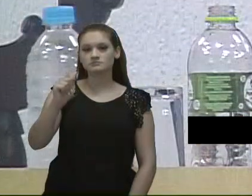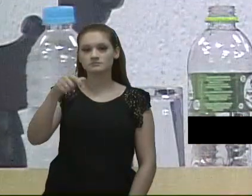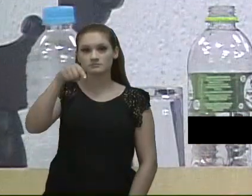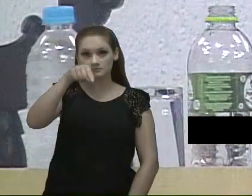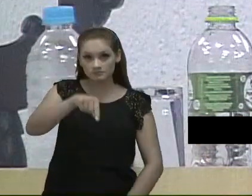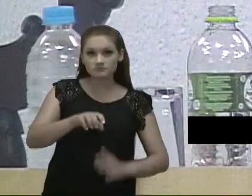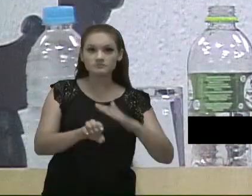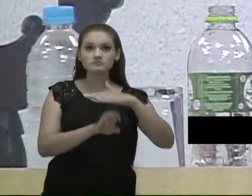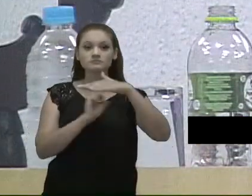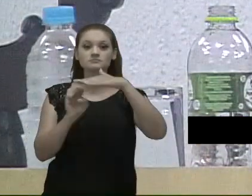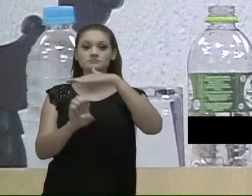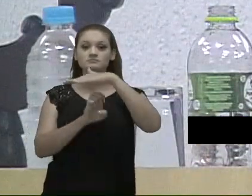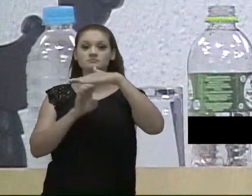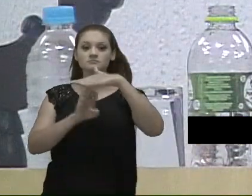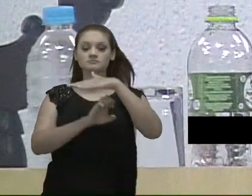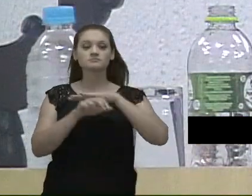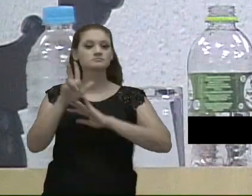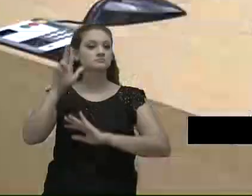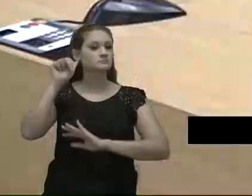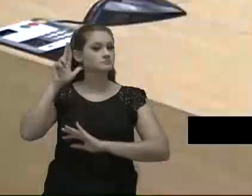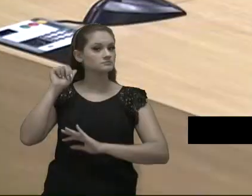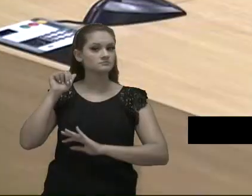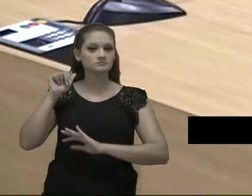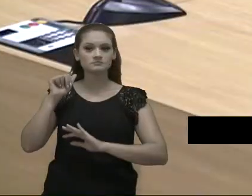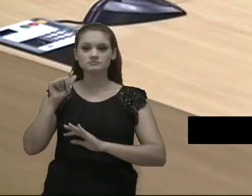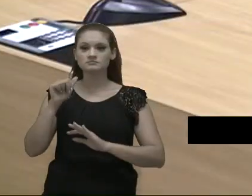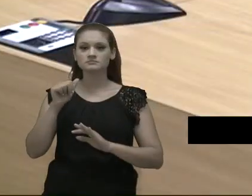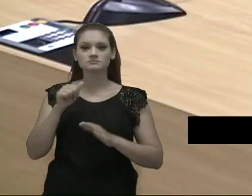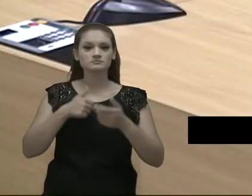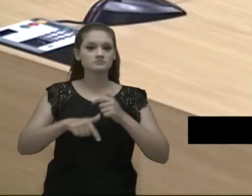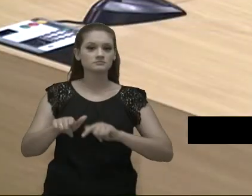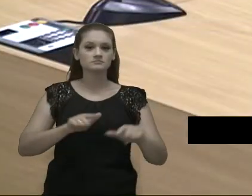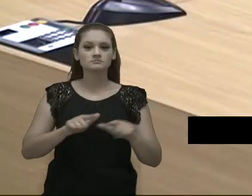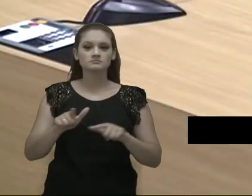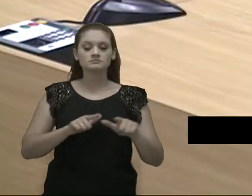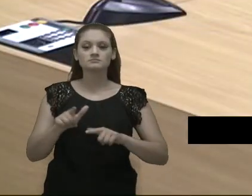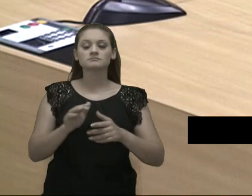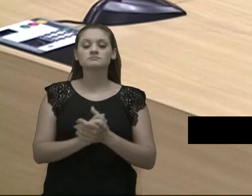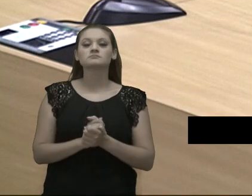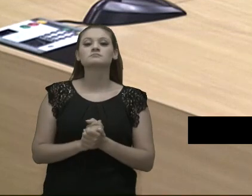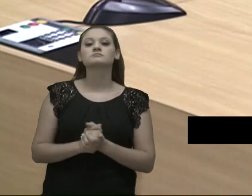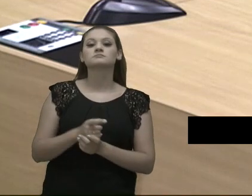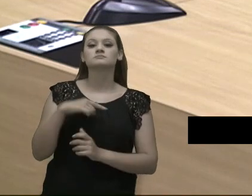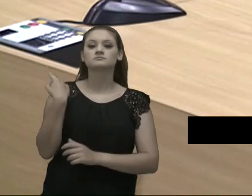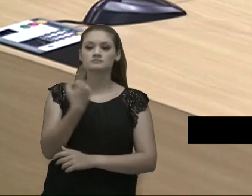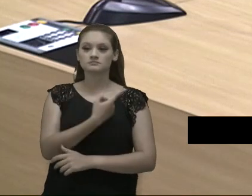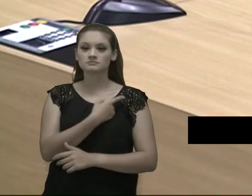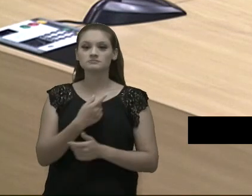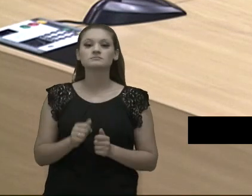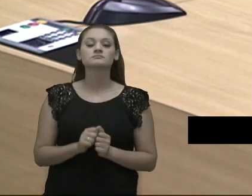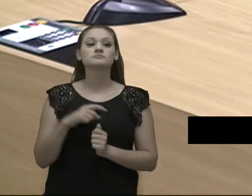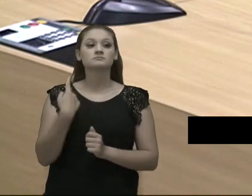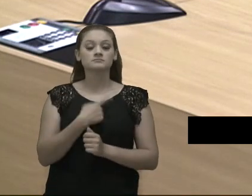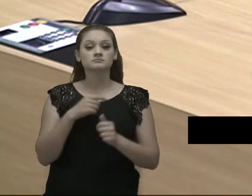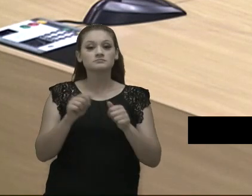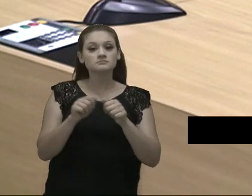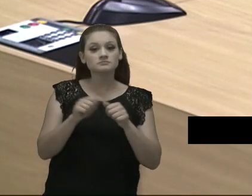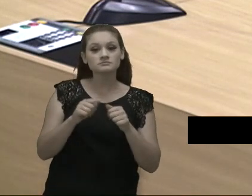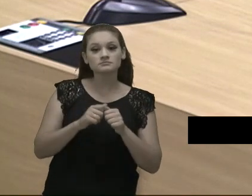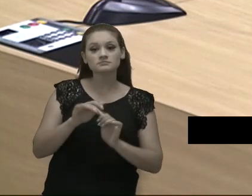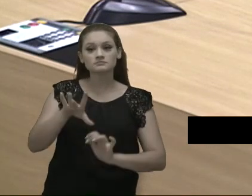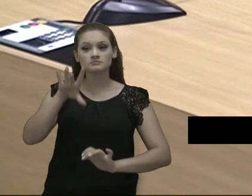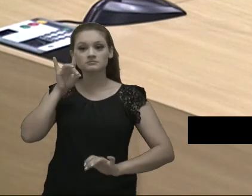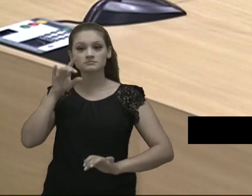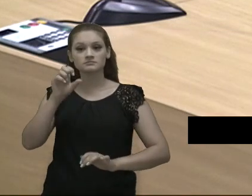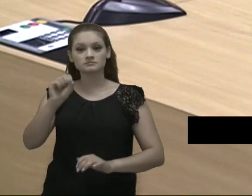nessa empresa? Nessa empresa, e ela nunca prestou nenhum serviço. É uma sociedade entre criar. A empresa foi criada... A gente optou por eu